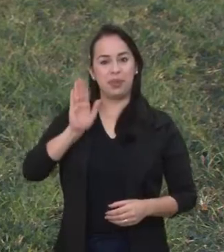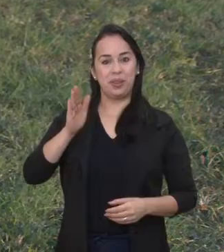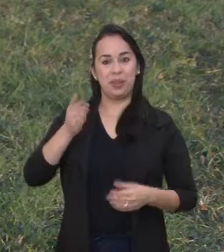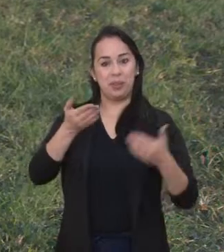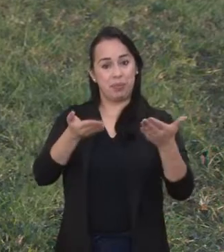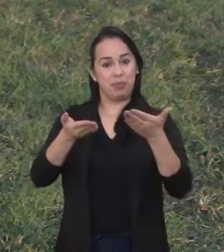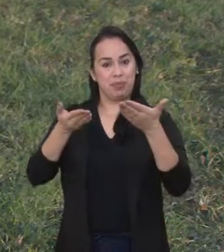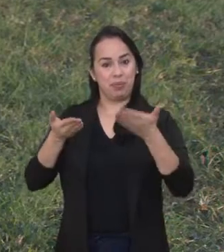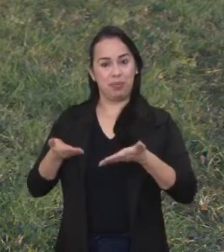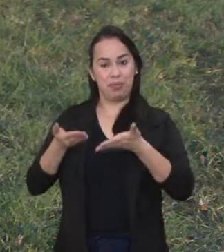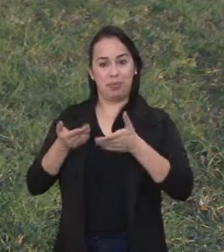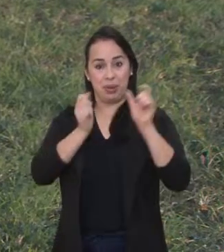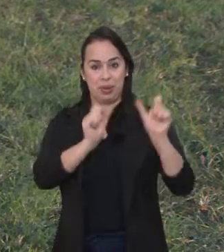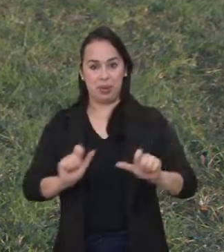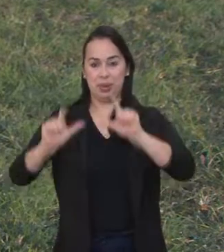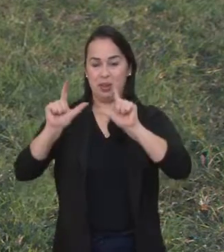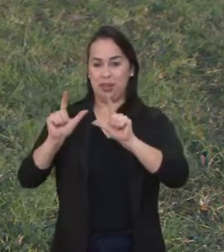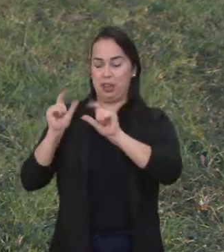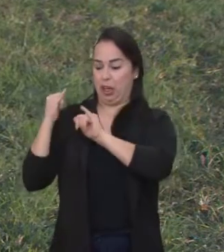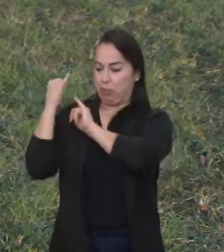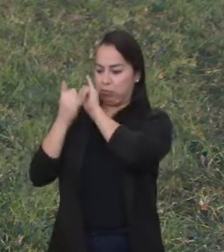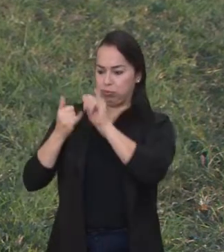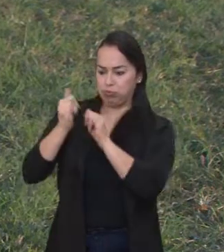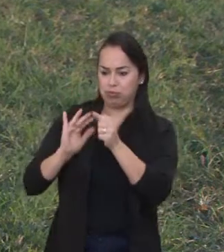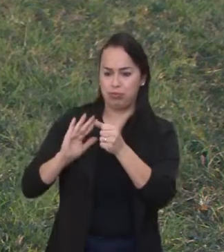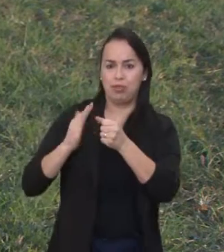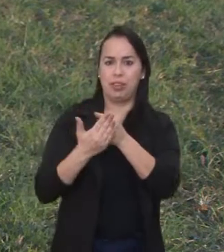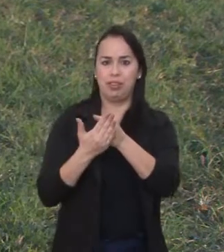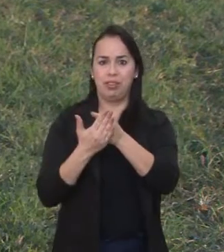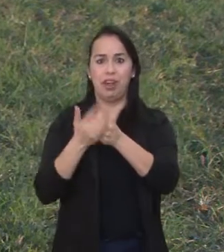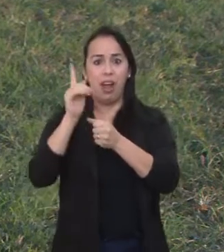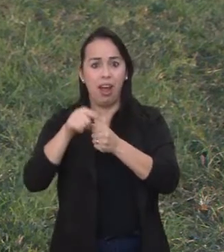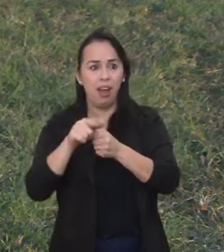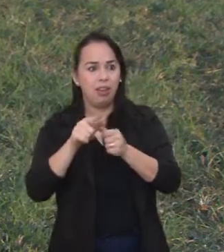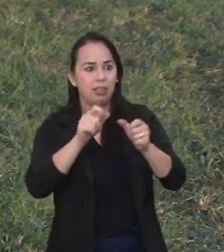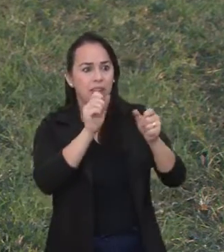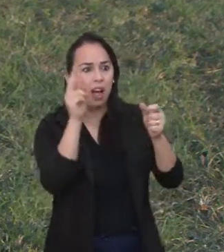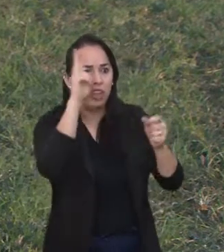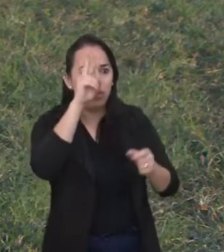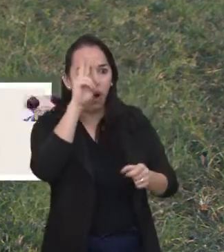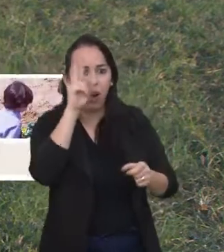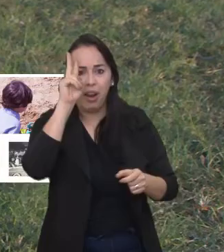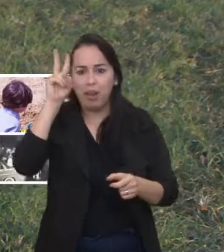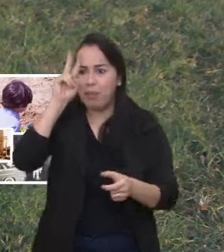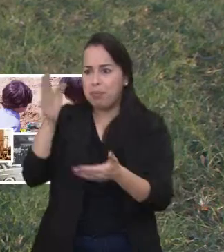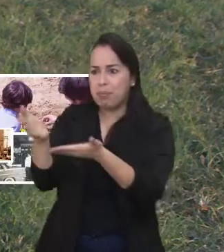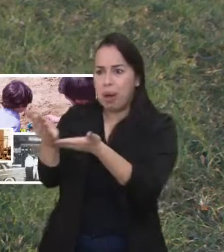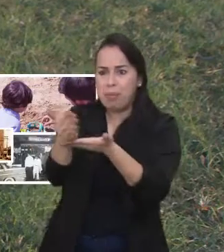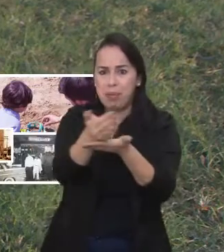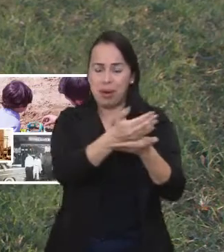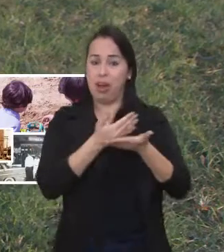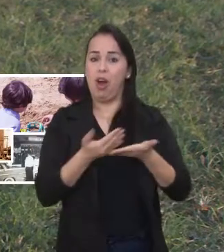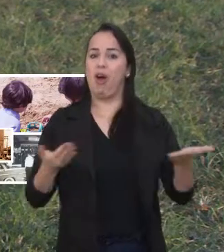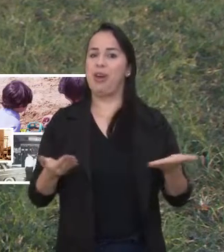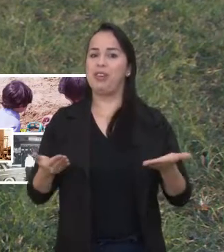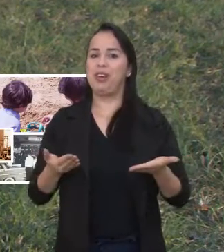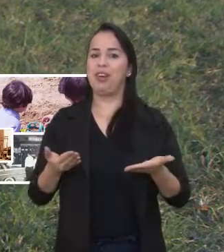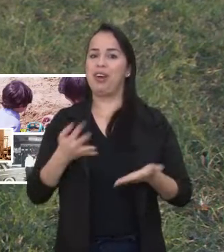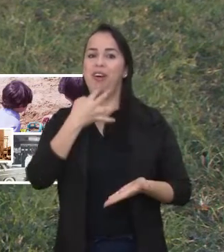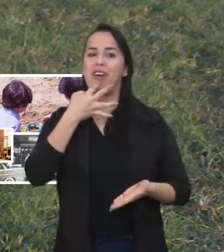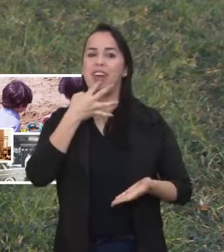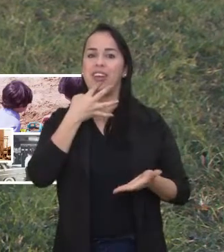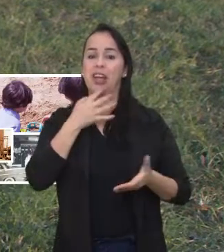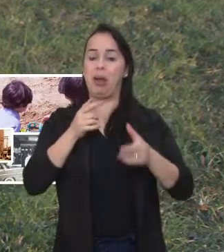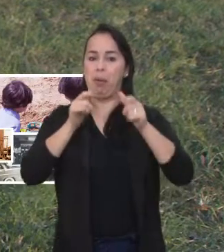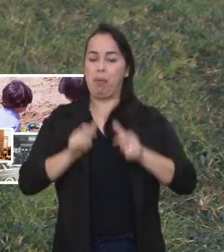Olá, seja bem-vindo ao Histórias do Meu Bairro, um programa que é um pouco de todos nós. Hoje você vai conhecer o Jardim Esplanada, que fica